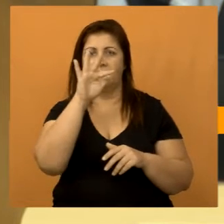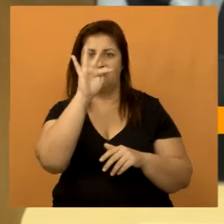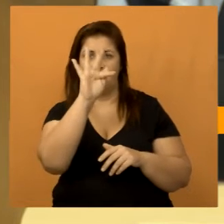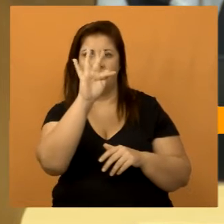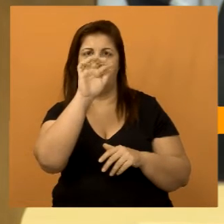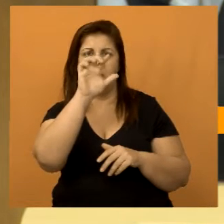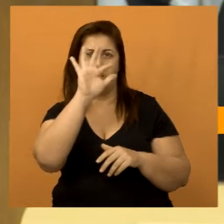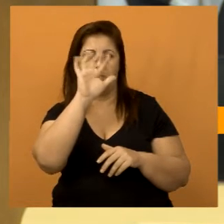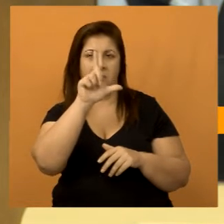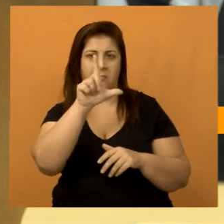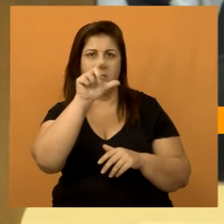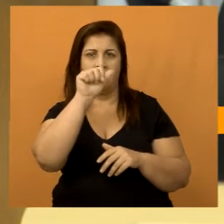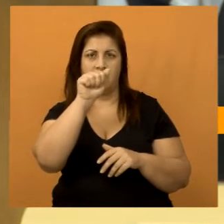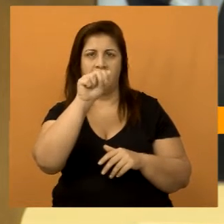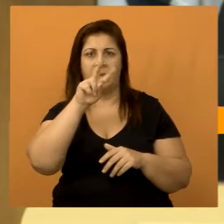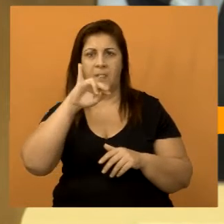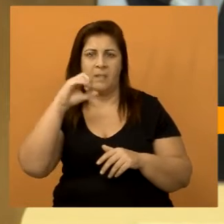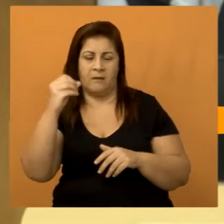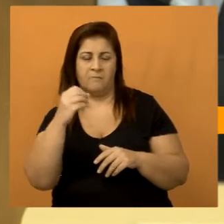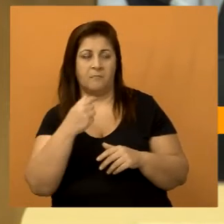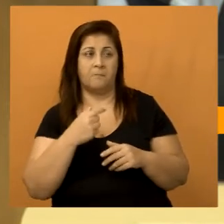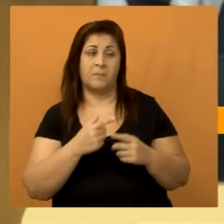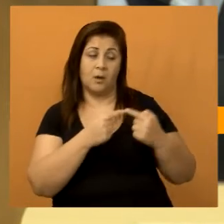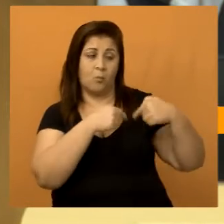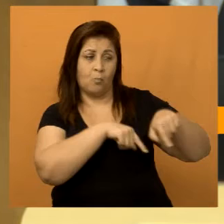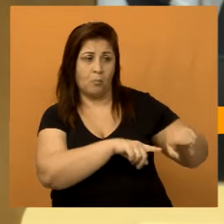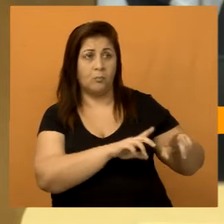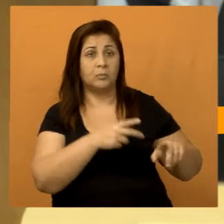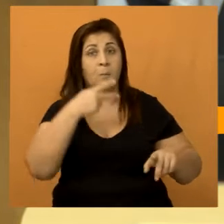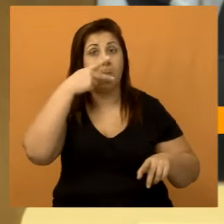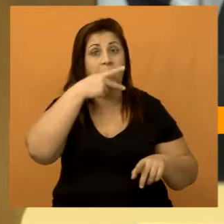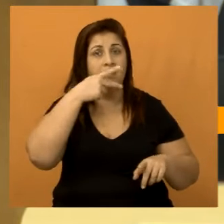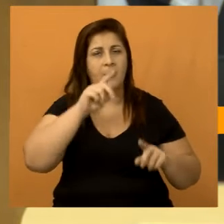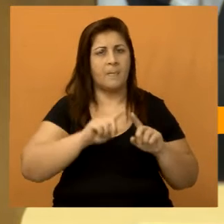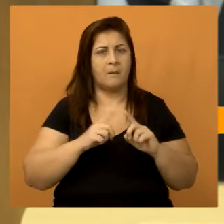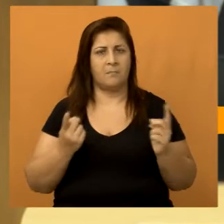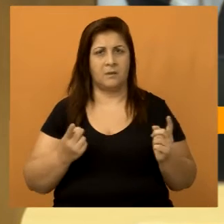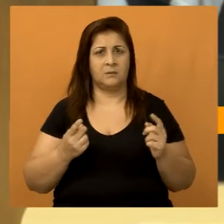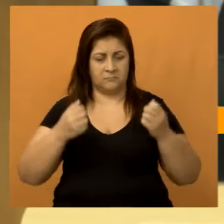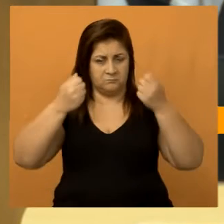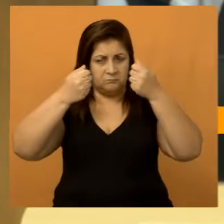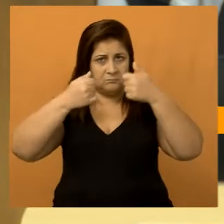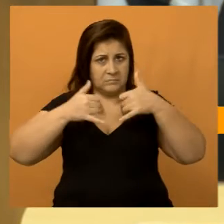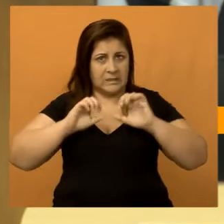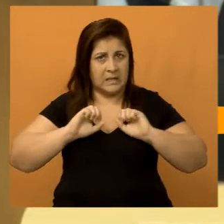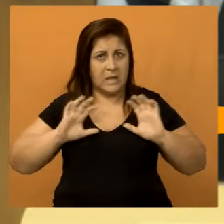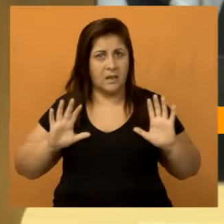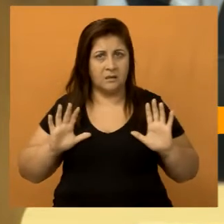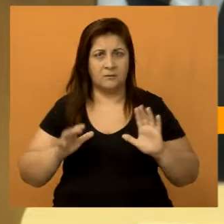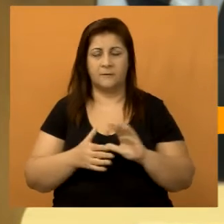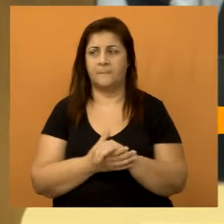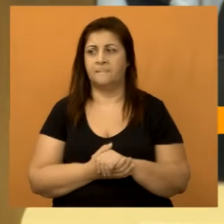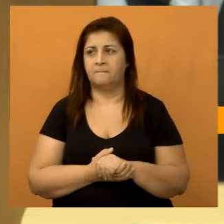ser de um partido de oposição ao meu, quero deixar isso bem claro aqui nessa tribuna, viu, Luiz Flávio?